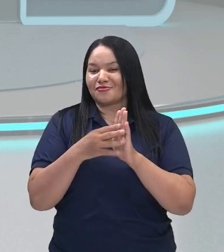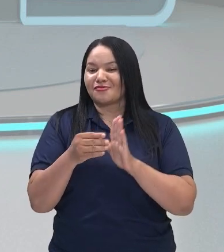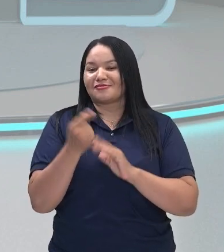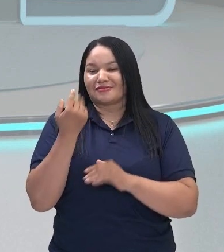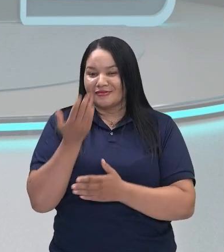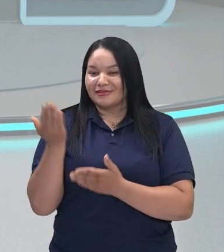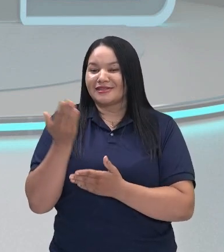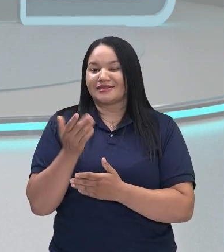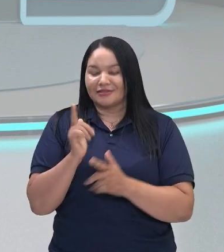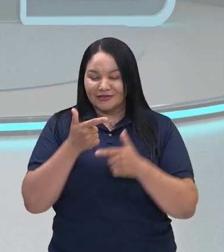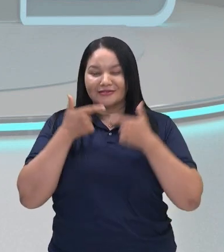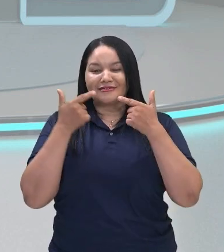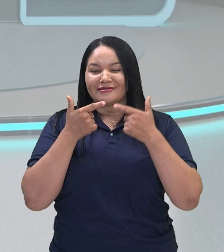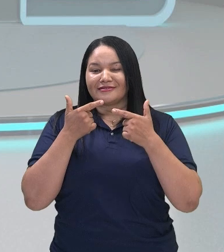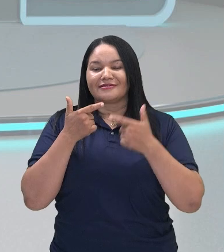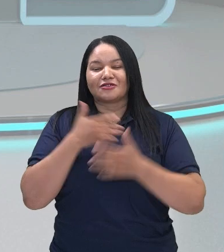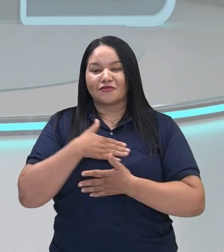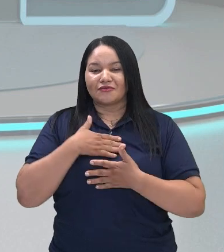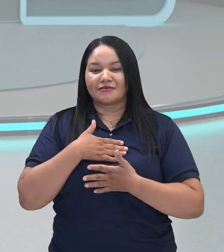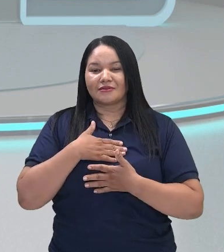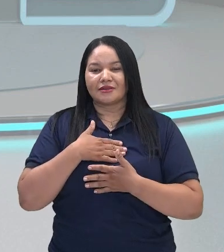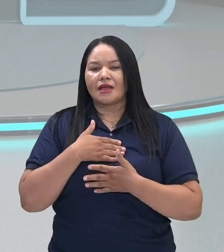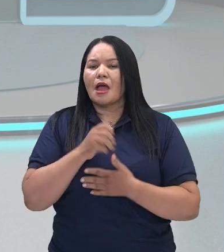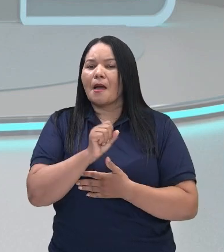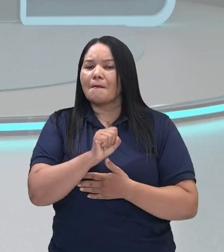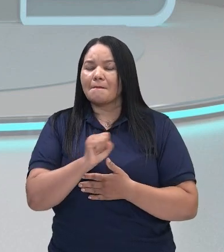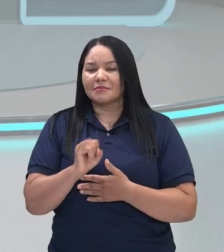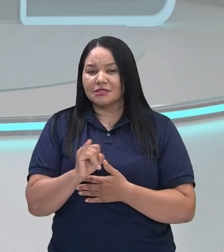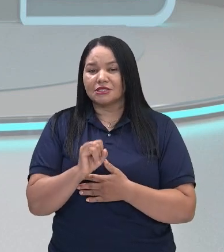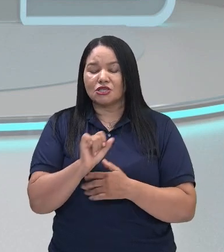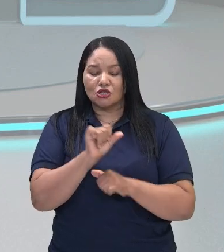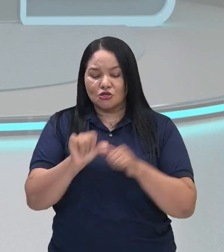lado. E quando a gente troca para uma música mais